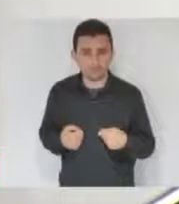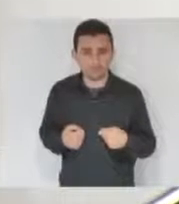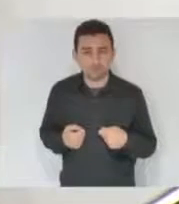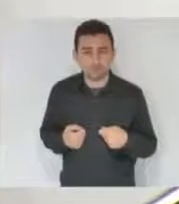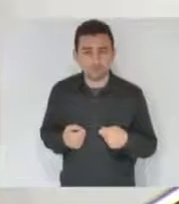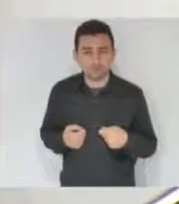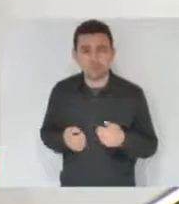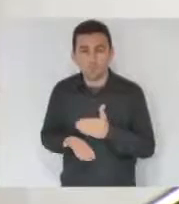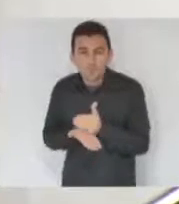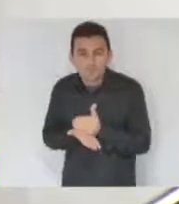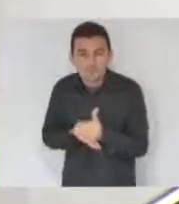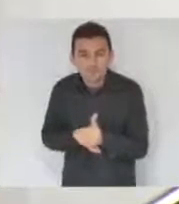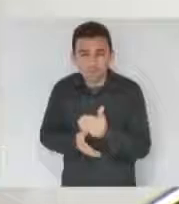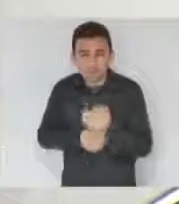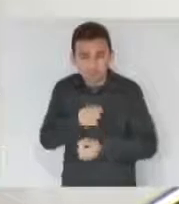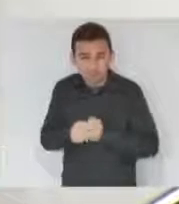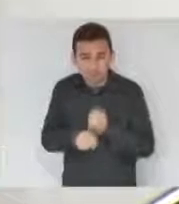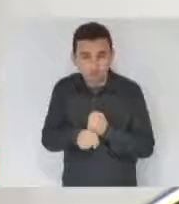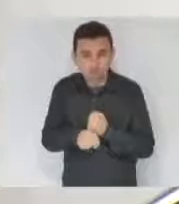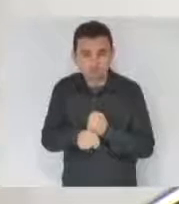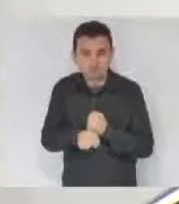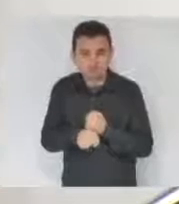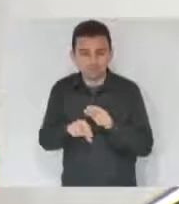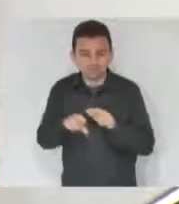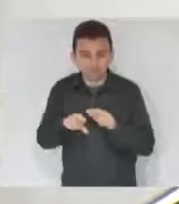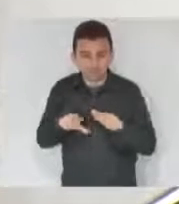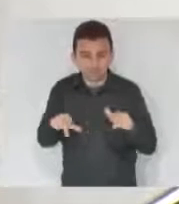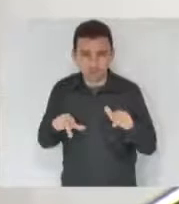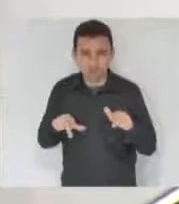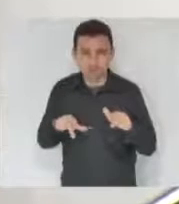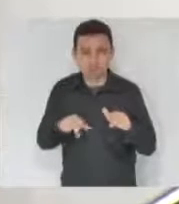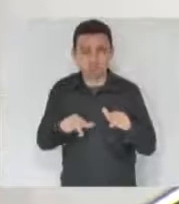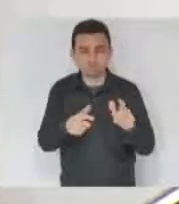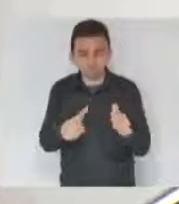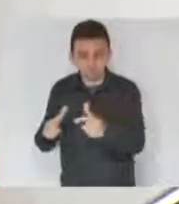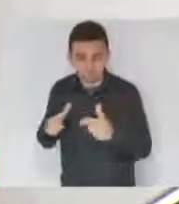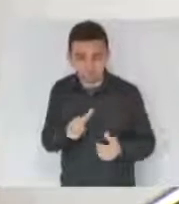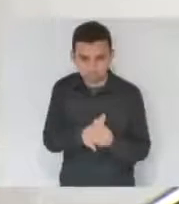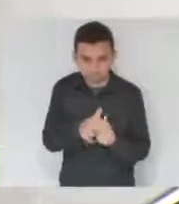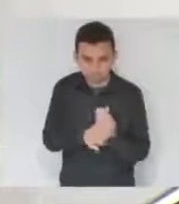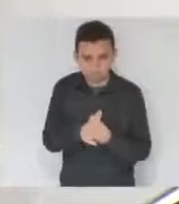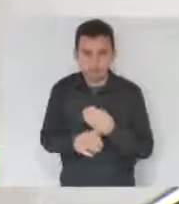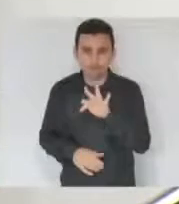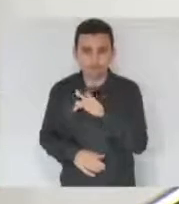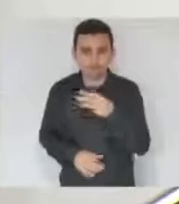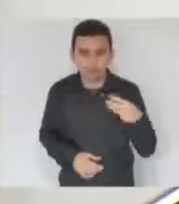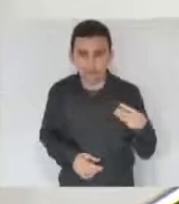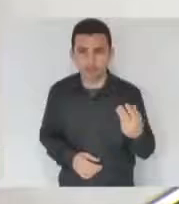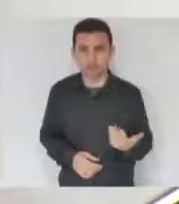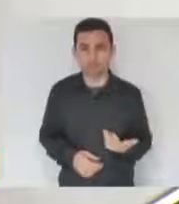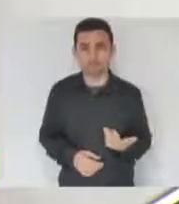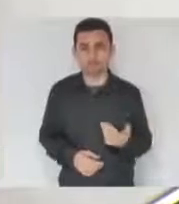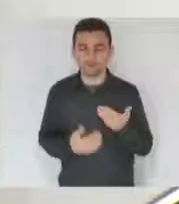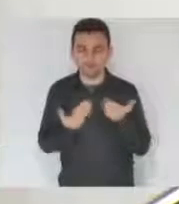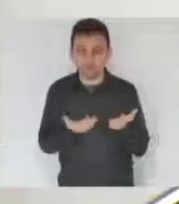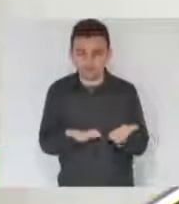No início do ano, vários segmentos do setor produtivo vieram conversar comigo, Fiesc, o Trade Turístico de